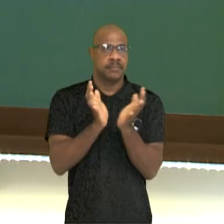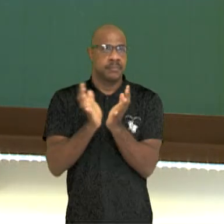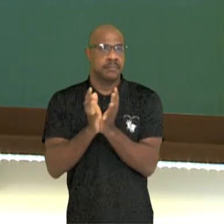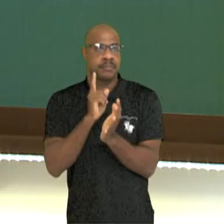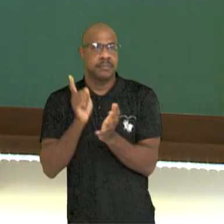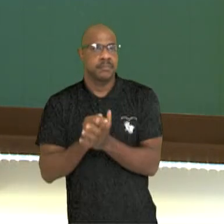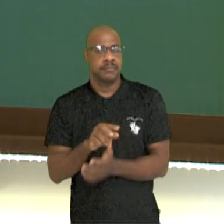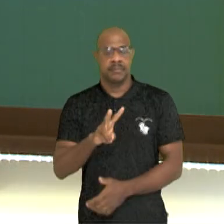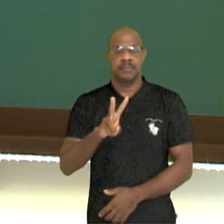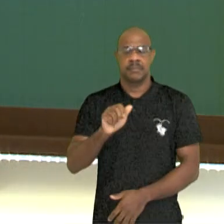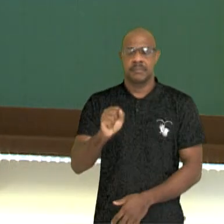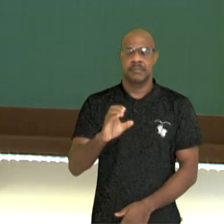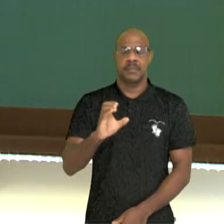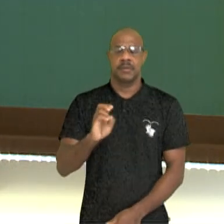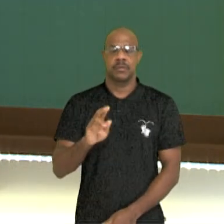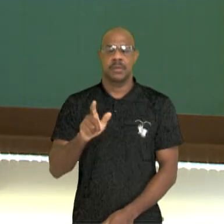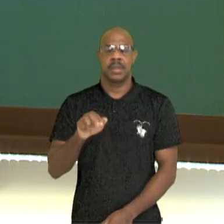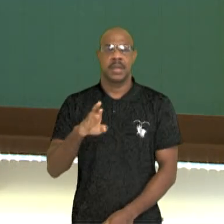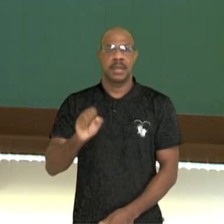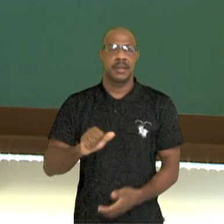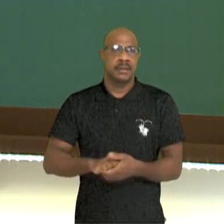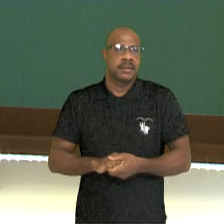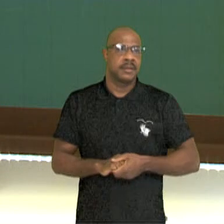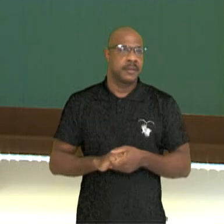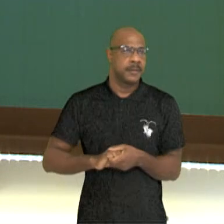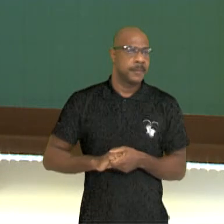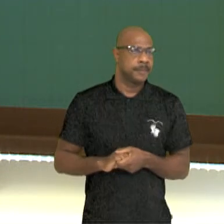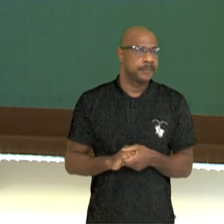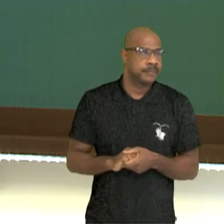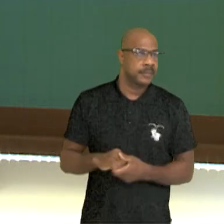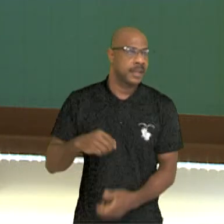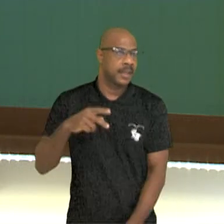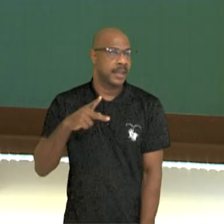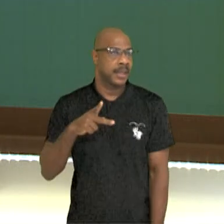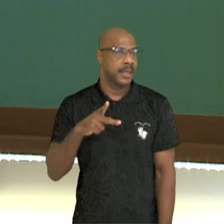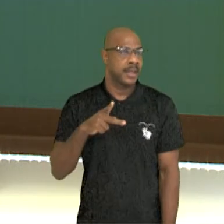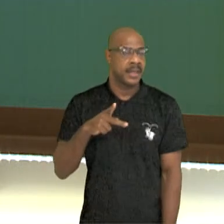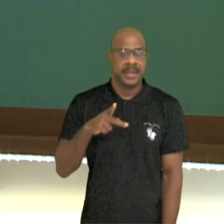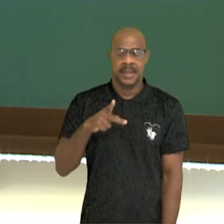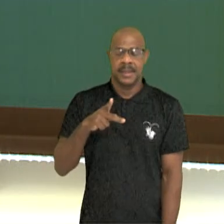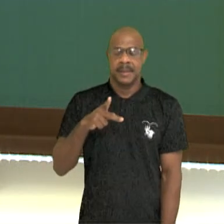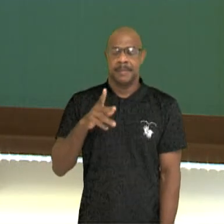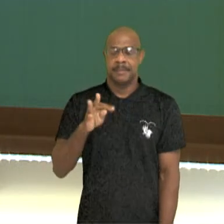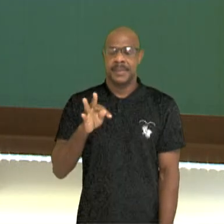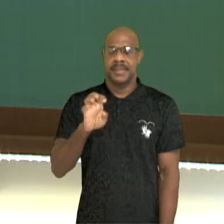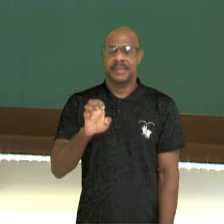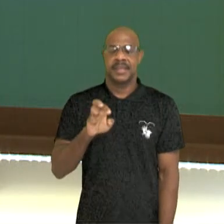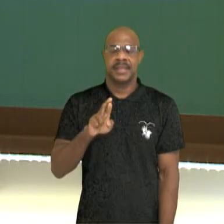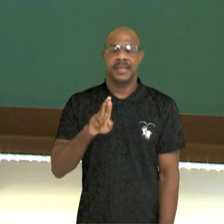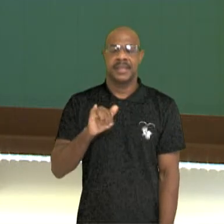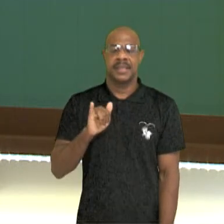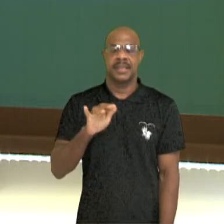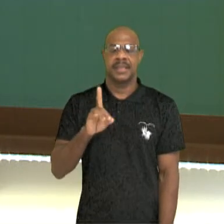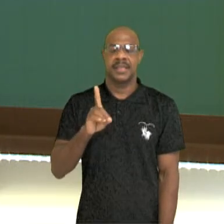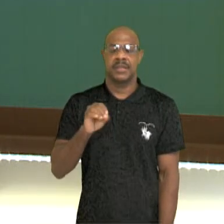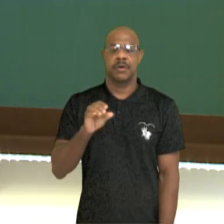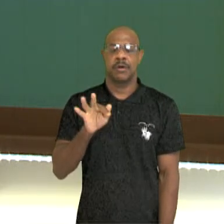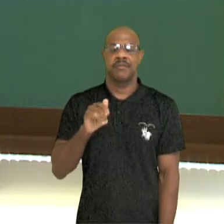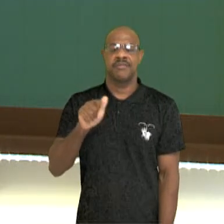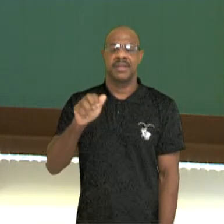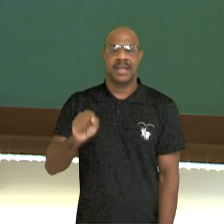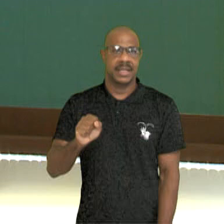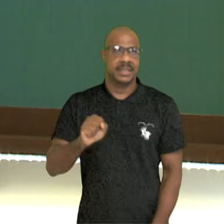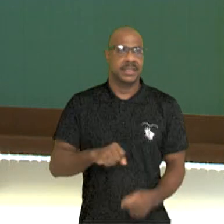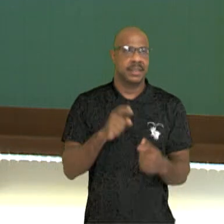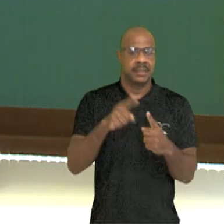surgiu? As pteridófitas. Depois, nós temos a terceira novidade evolutiva, que é o